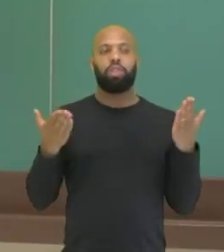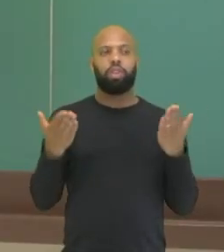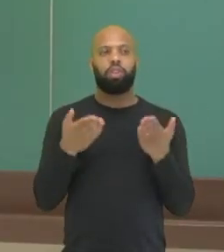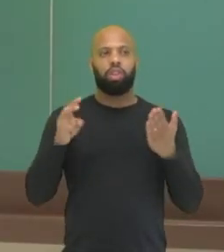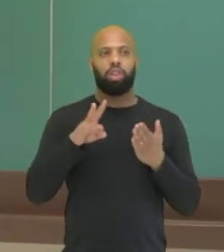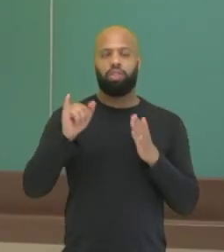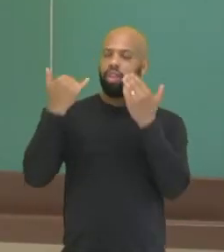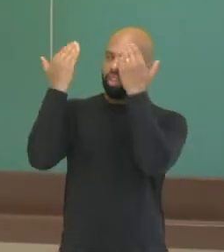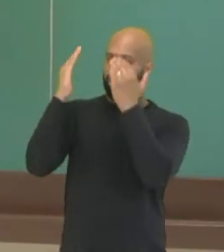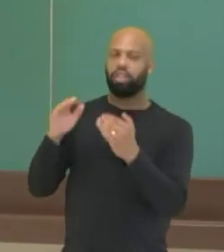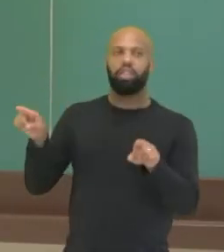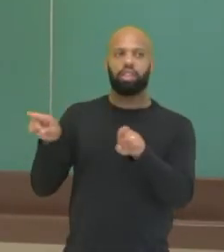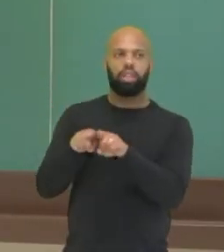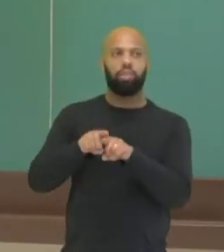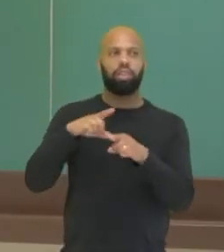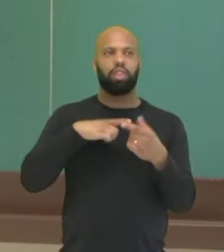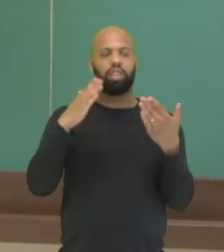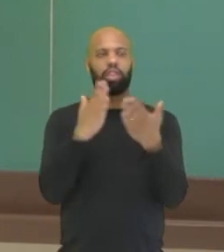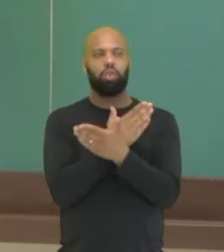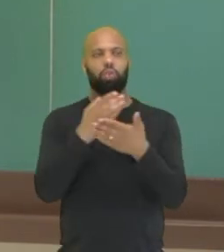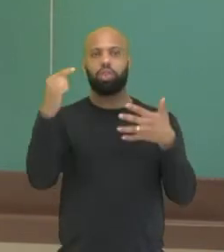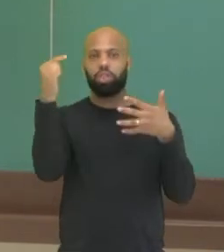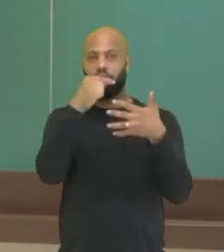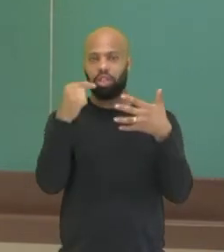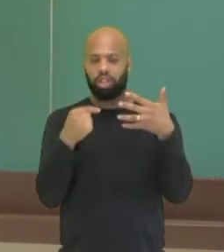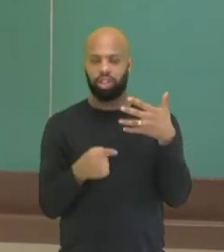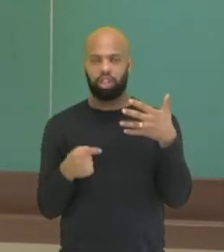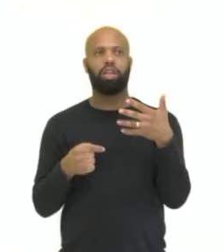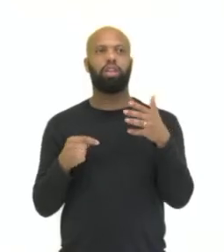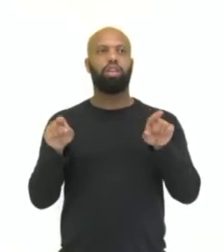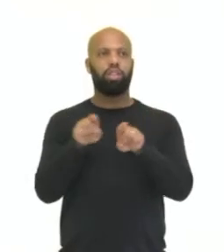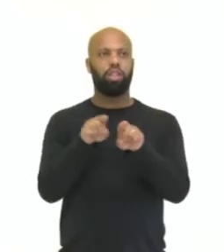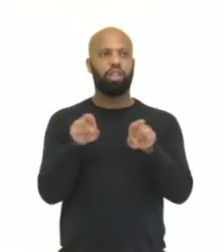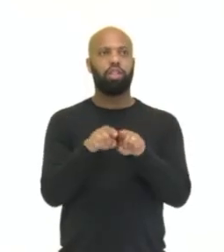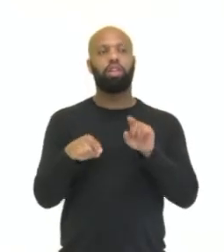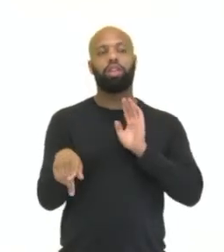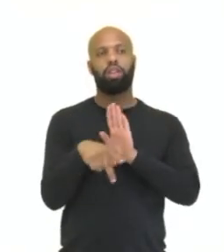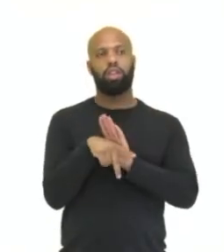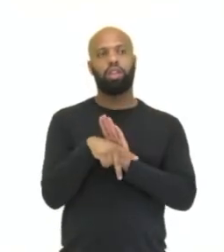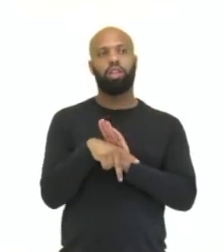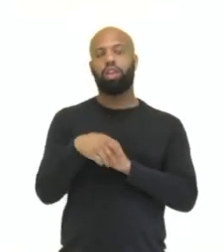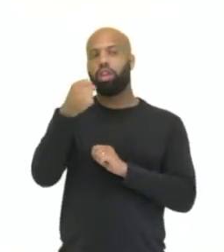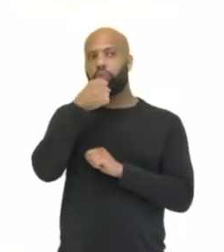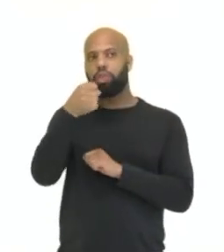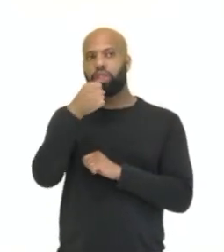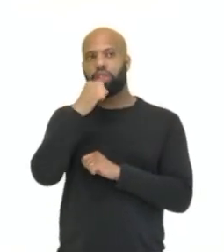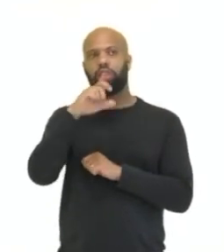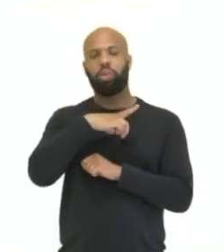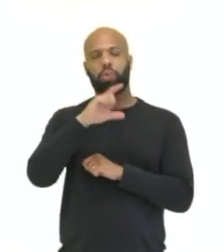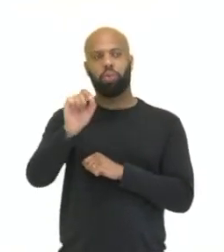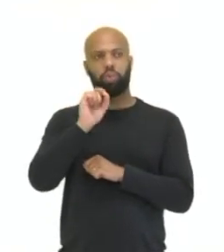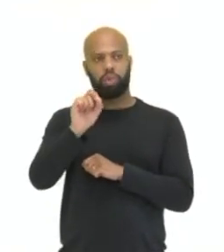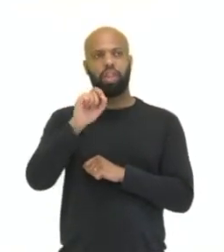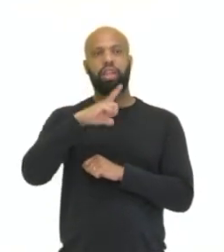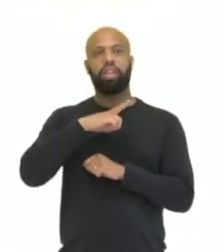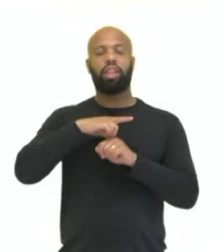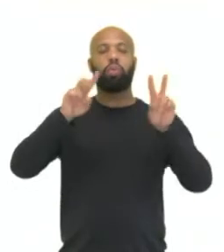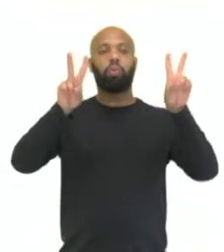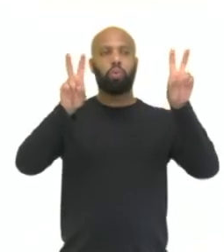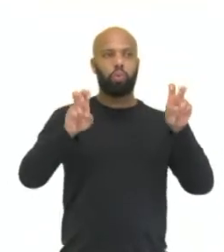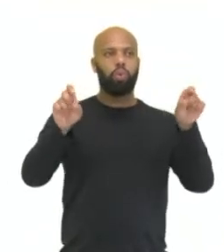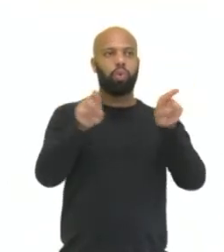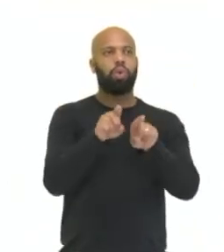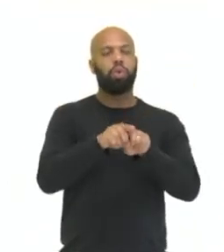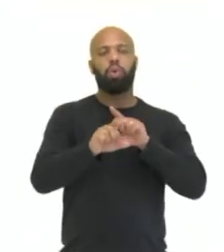aqui analisar alguns elementos composicionais da reportagem. Nós temos aqui o título, né, que é